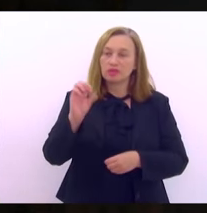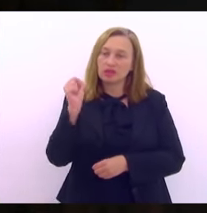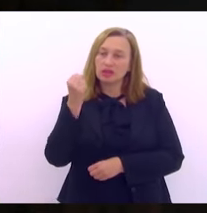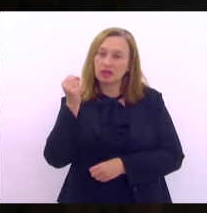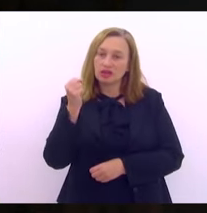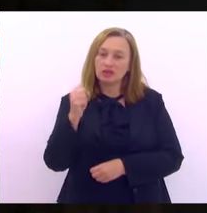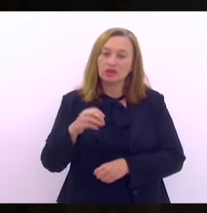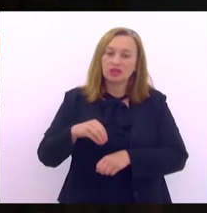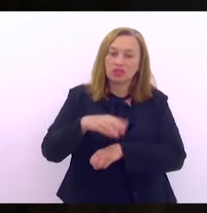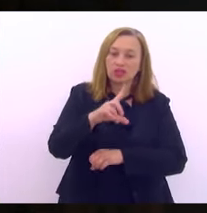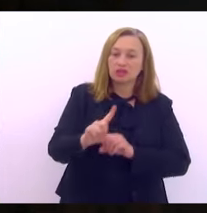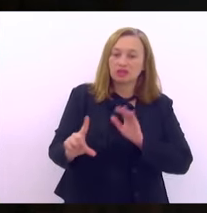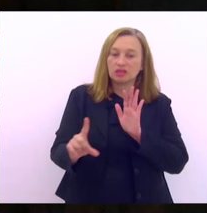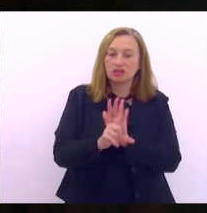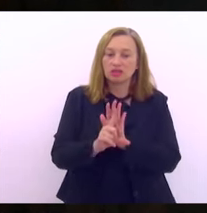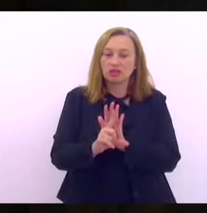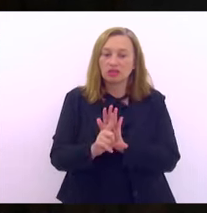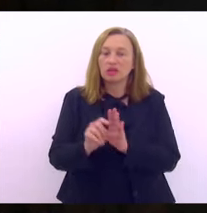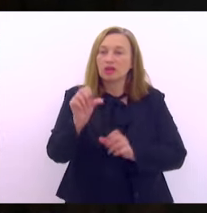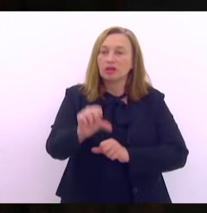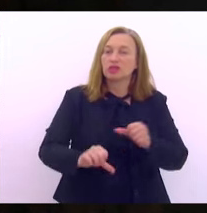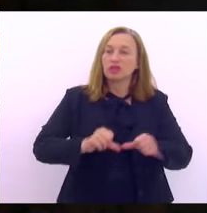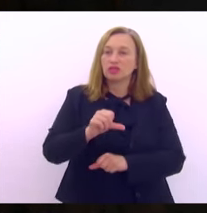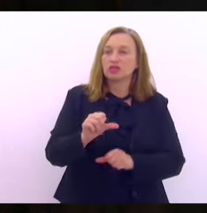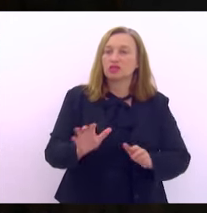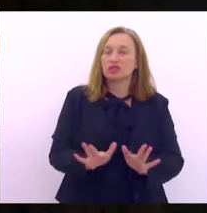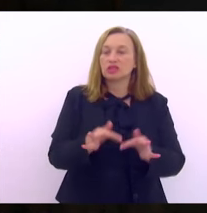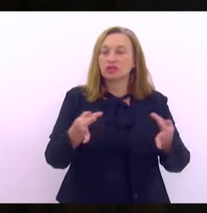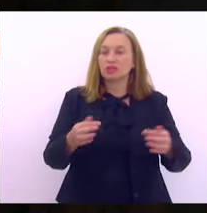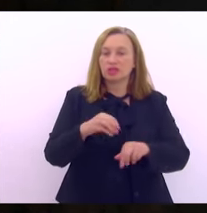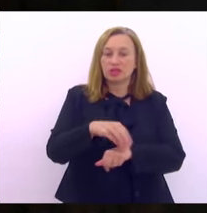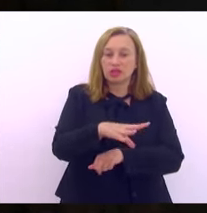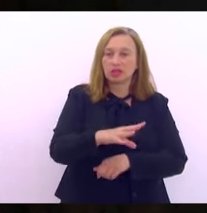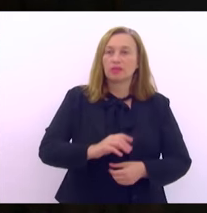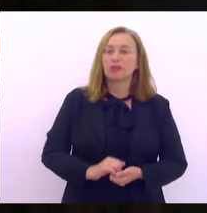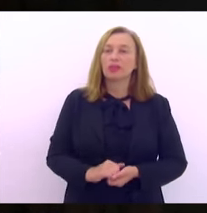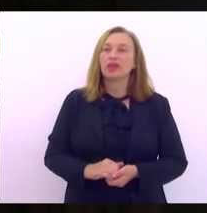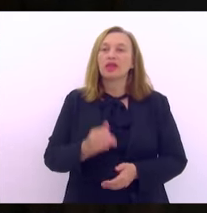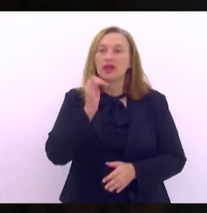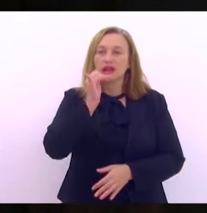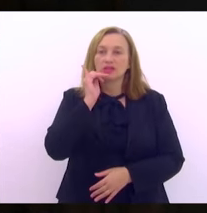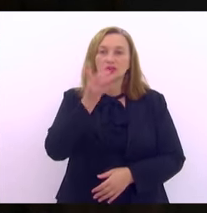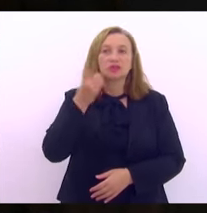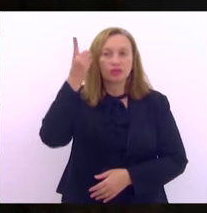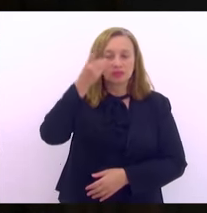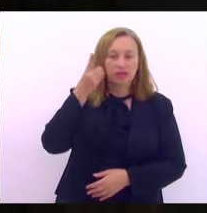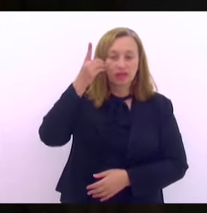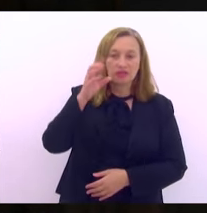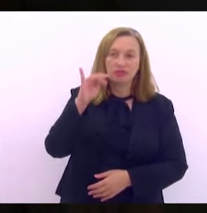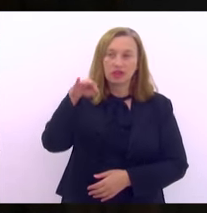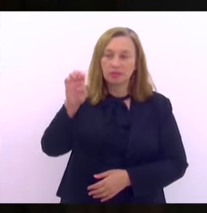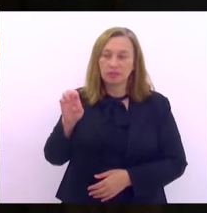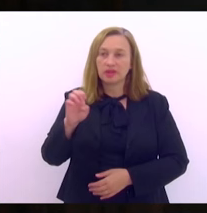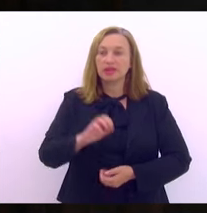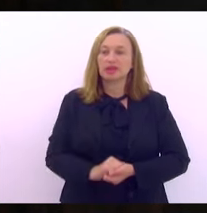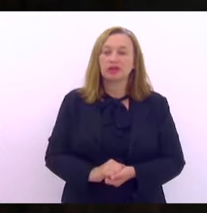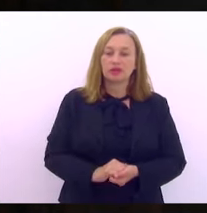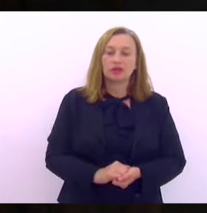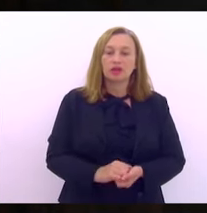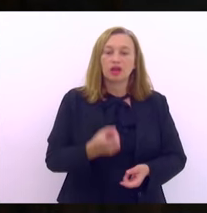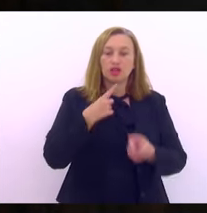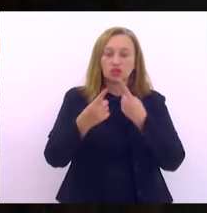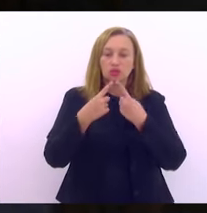Indicações Legislativas pela Transformação e Indicação Simples. Relator, deputado Felipe Soares.